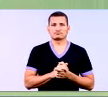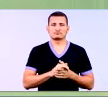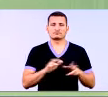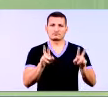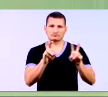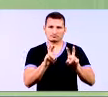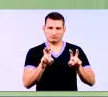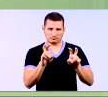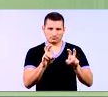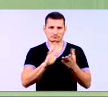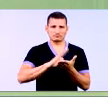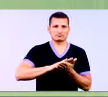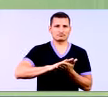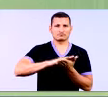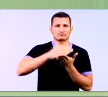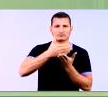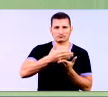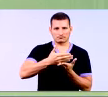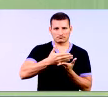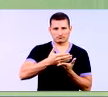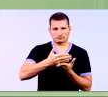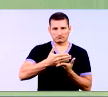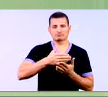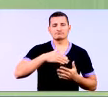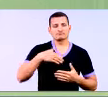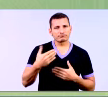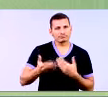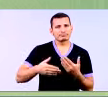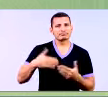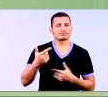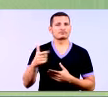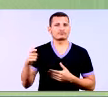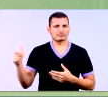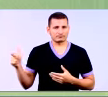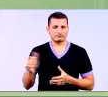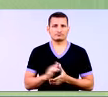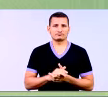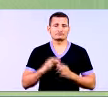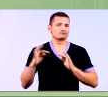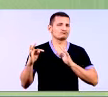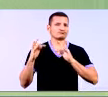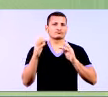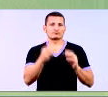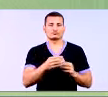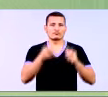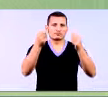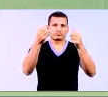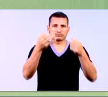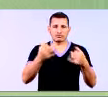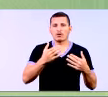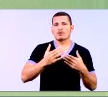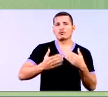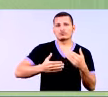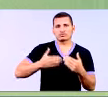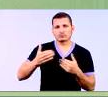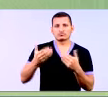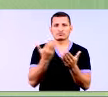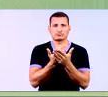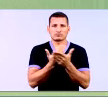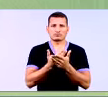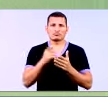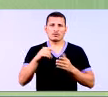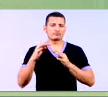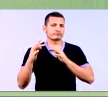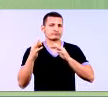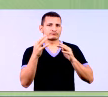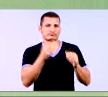desktops, notebooks e assim por diante. Lembrem? Tudo que a gente vai falando ao longo dessa aula vale para tudo aqui, todos os equipamentos que